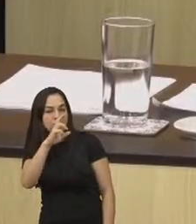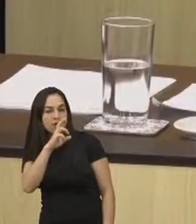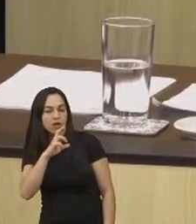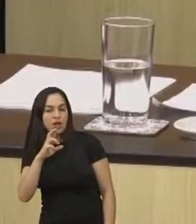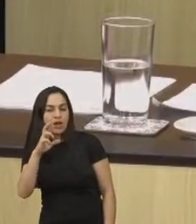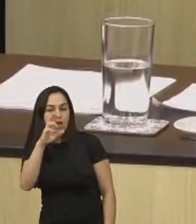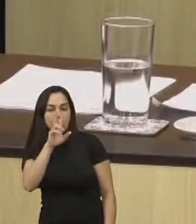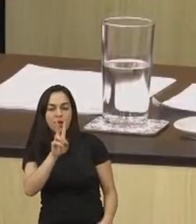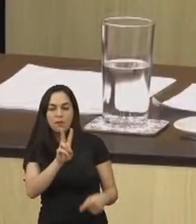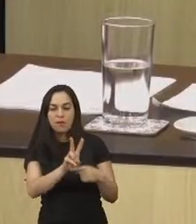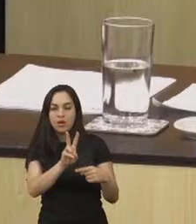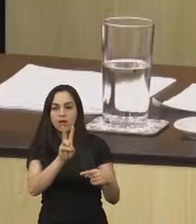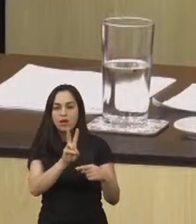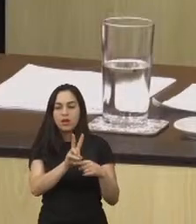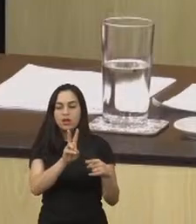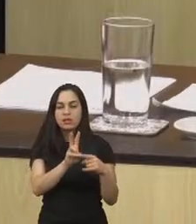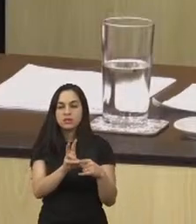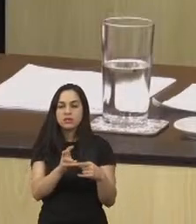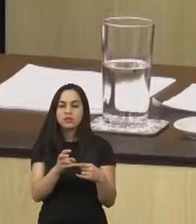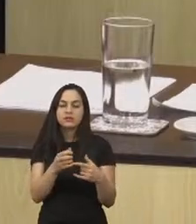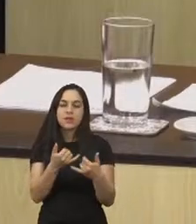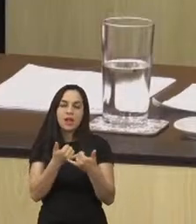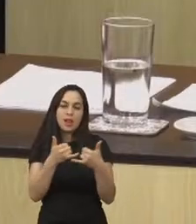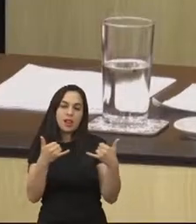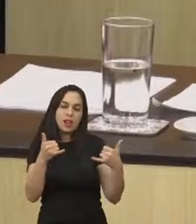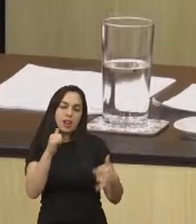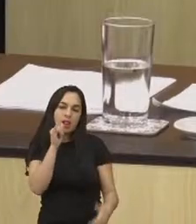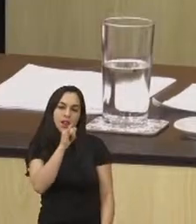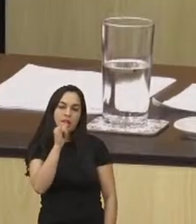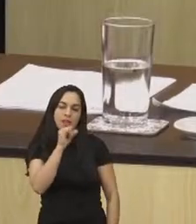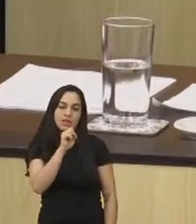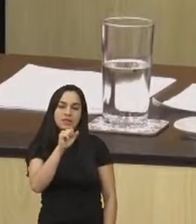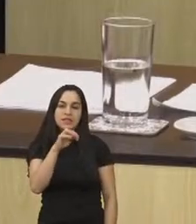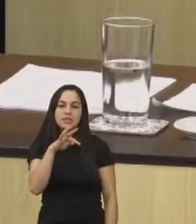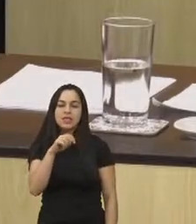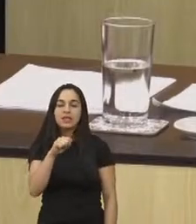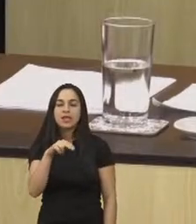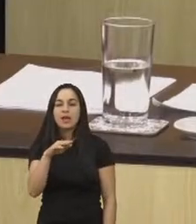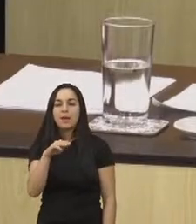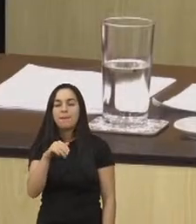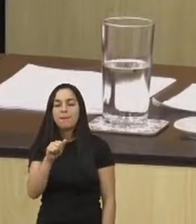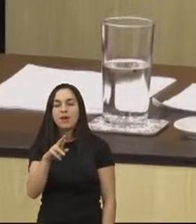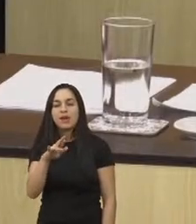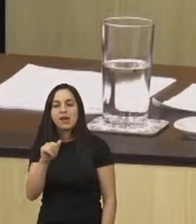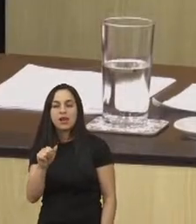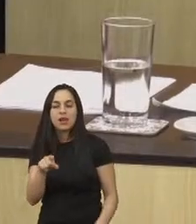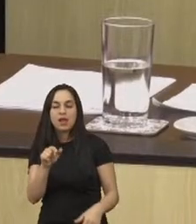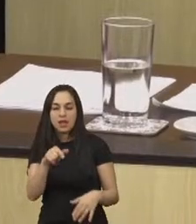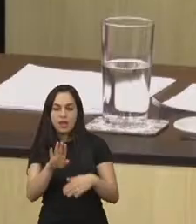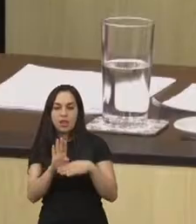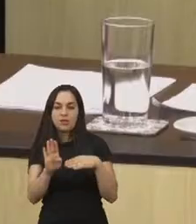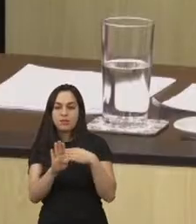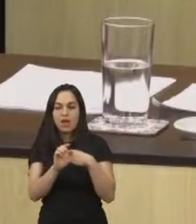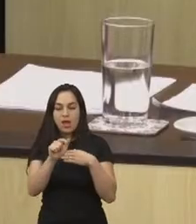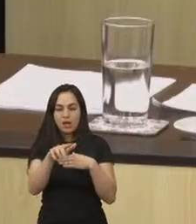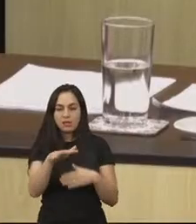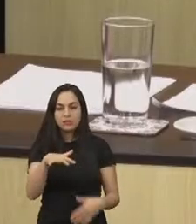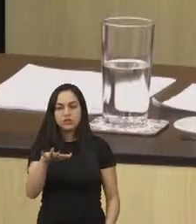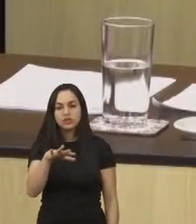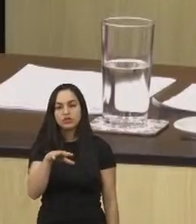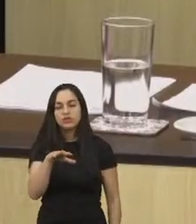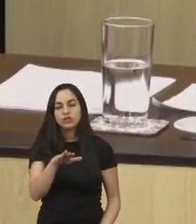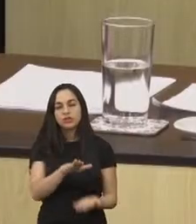rede elétrica dos bairros Jardim Santa Maria e Prolongamento Santa Maria, neste município, nessa região.